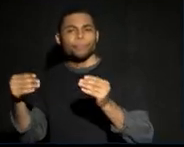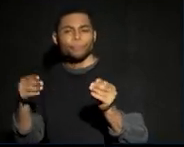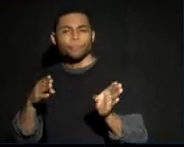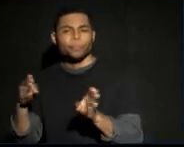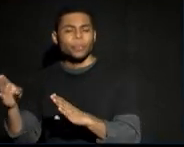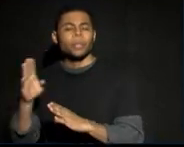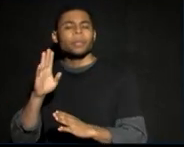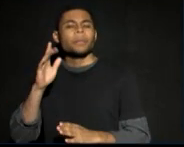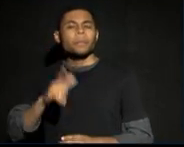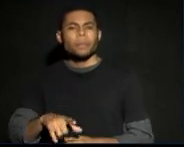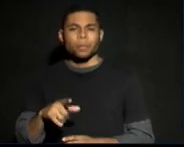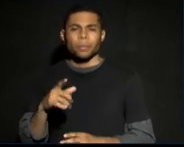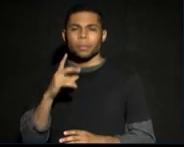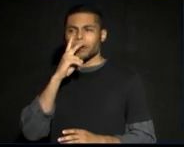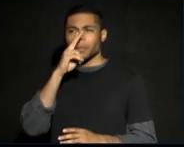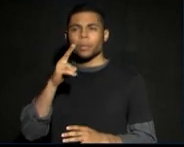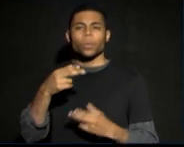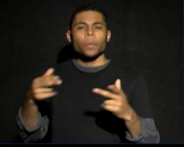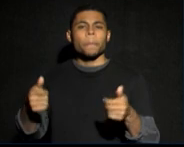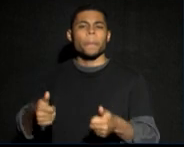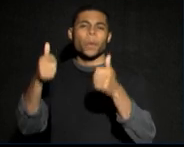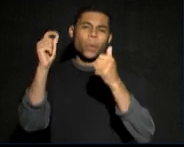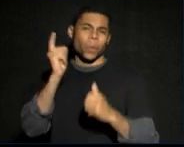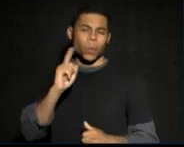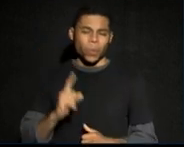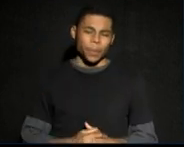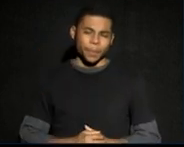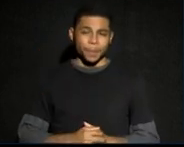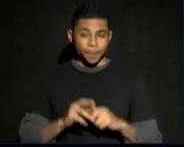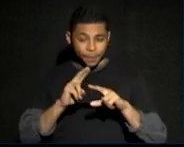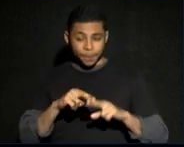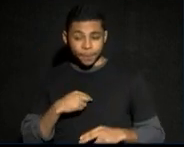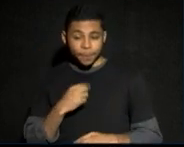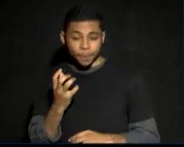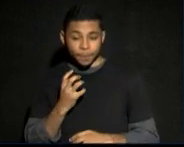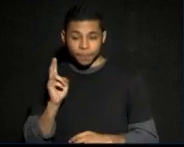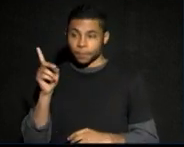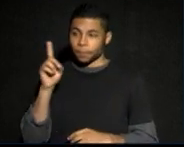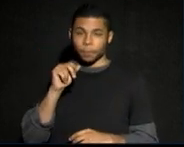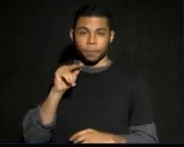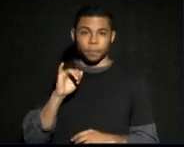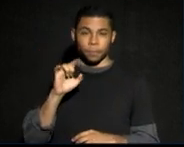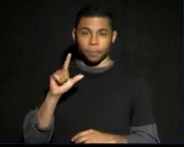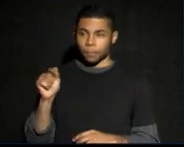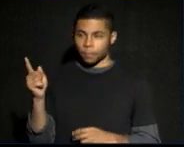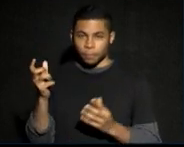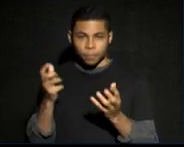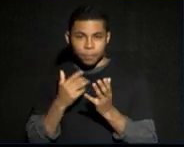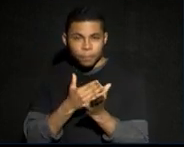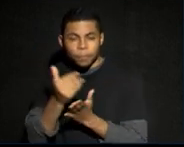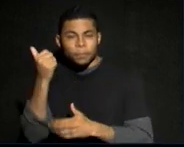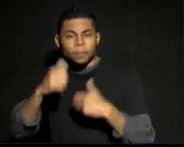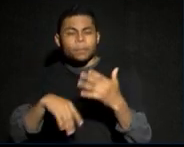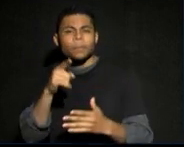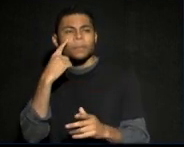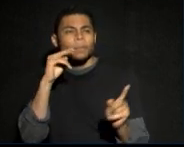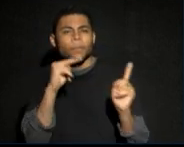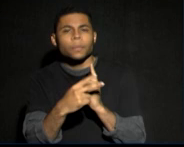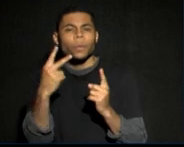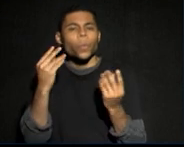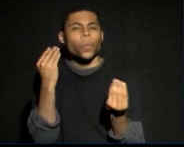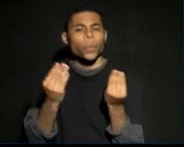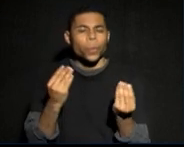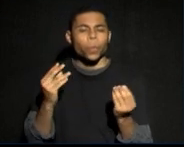e os resultados não param de melhorar tem um queria repente Daniela se eu pudesse começar né como é que você vê